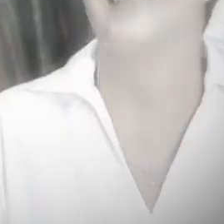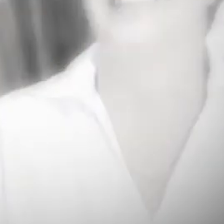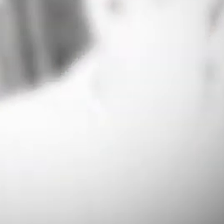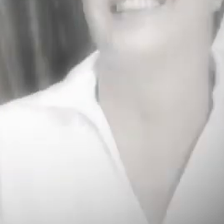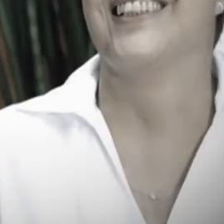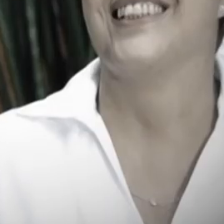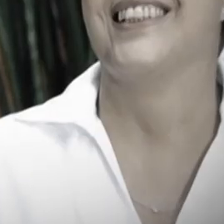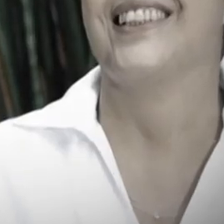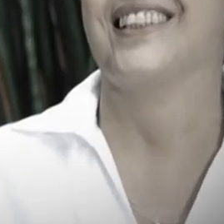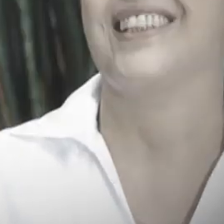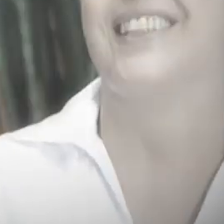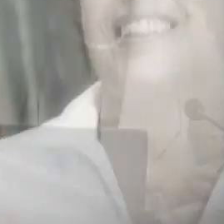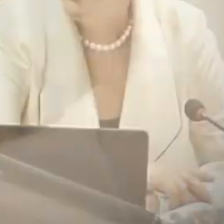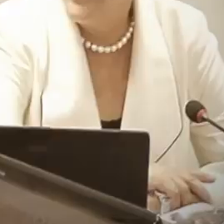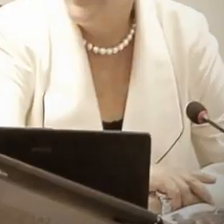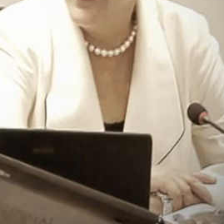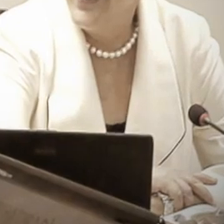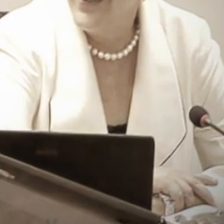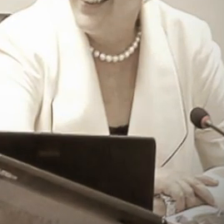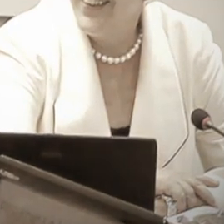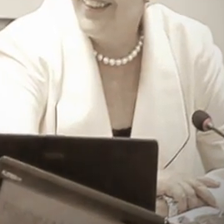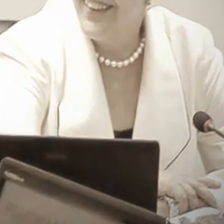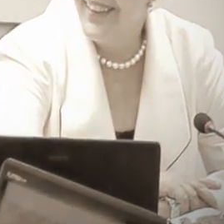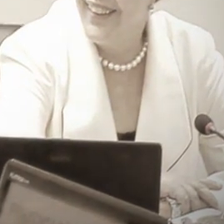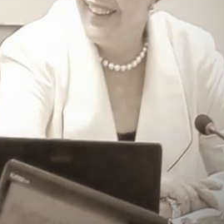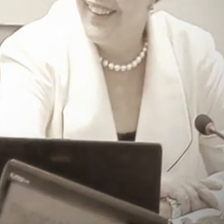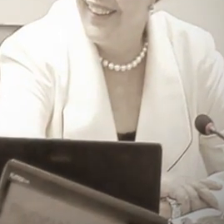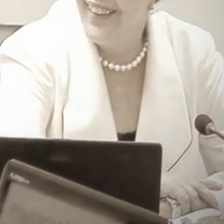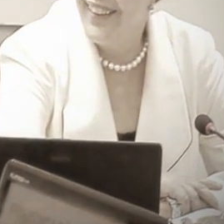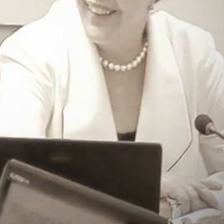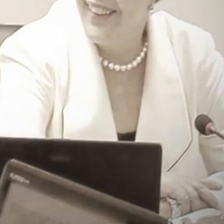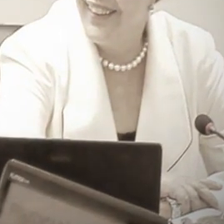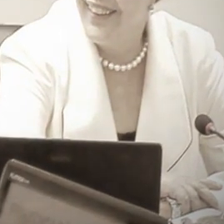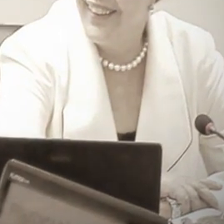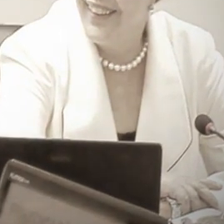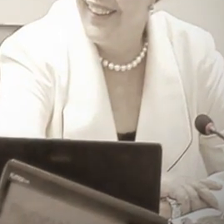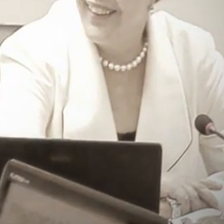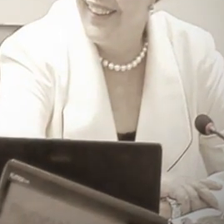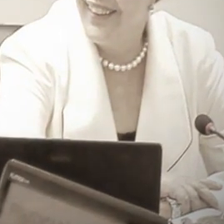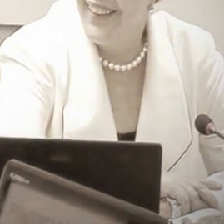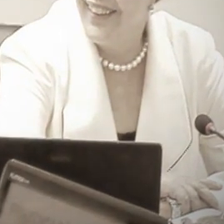Café com a Presidenta.